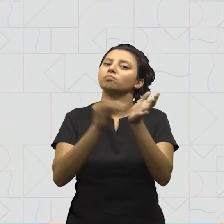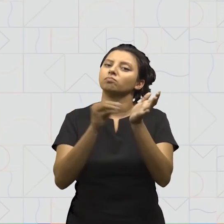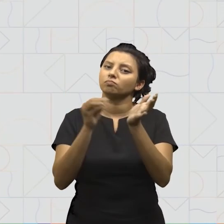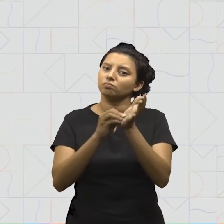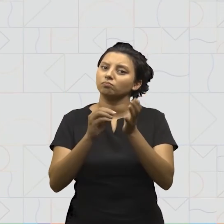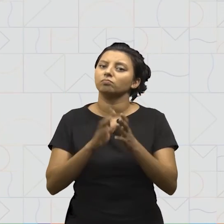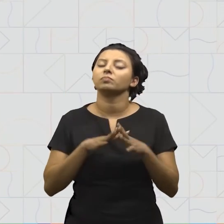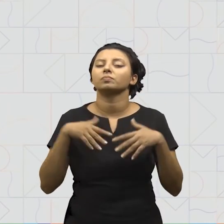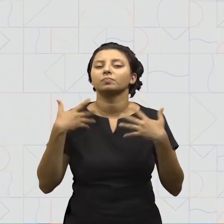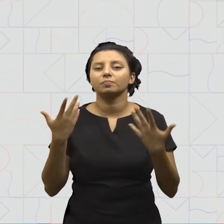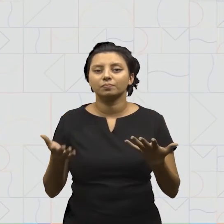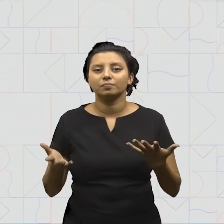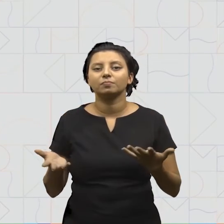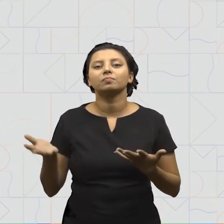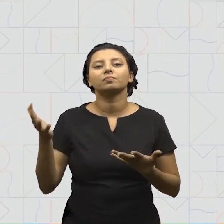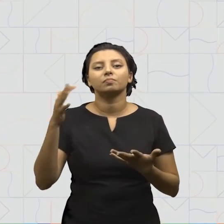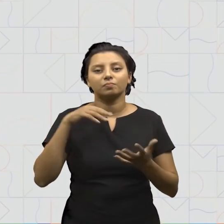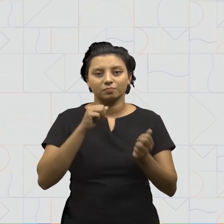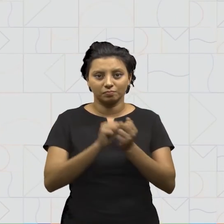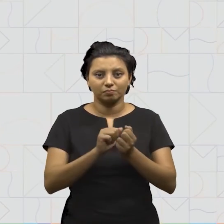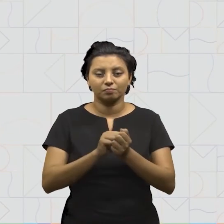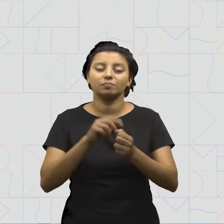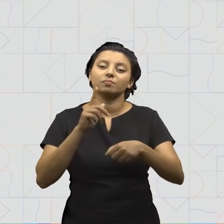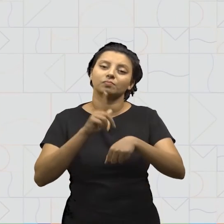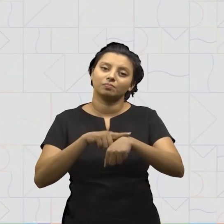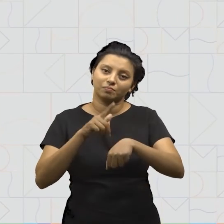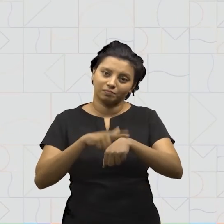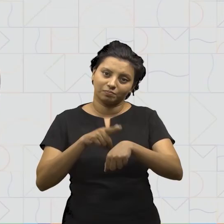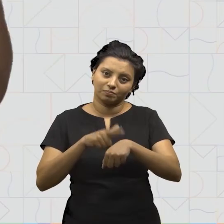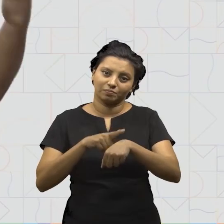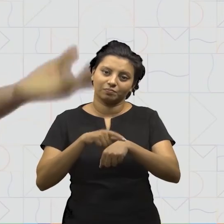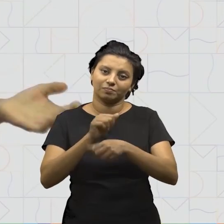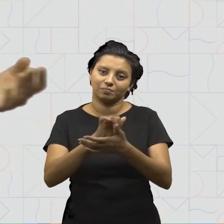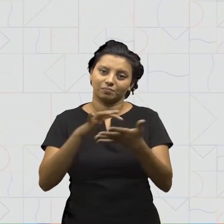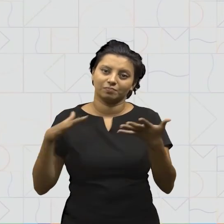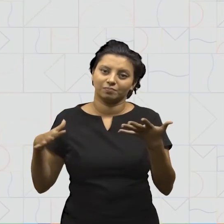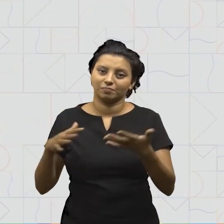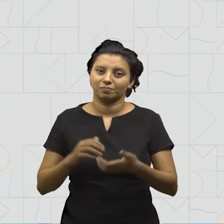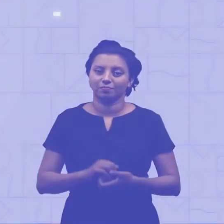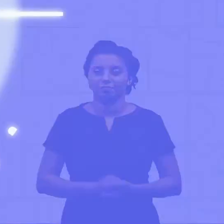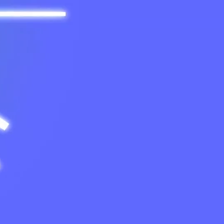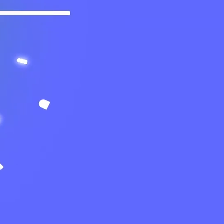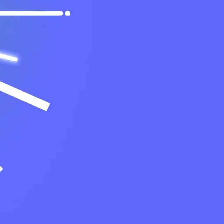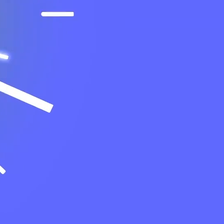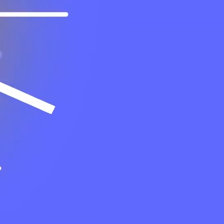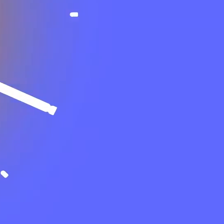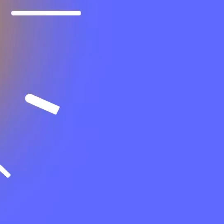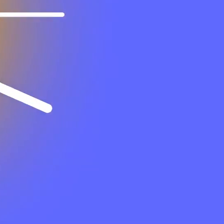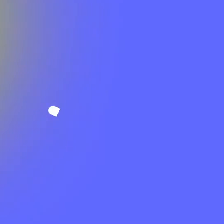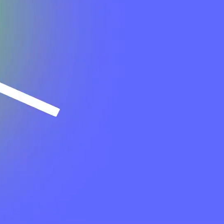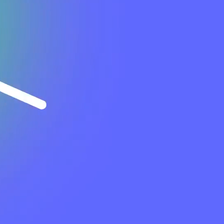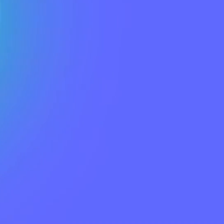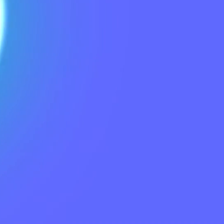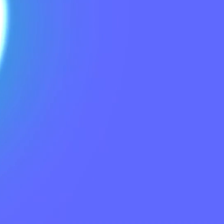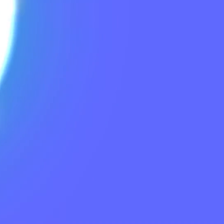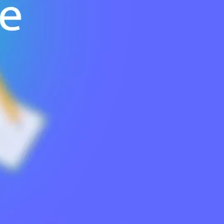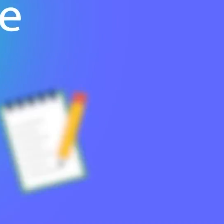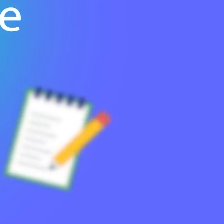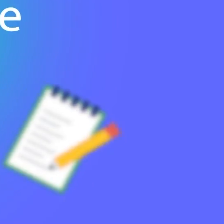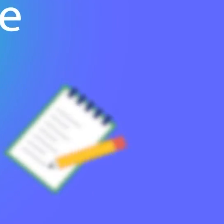sequência. Então, vem comigo para a sua hora da atividade!